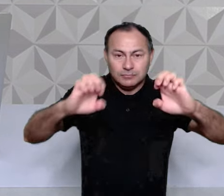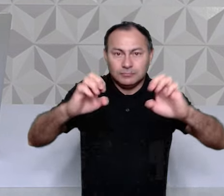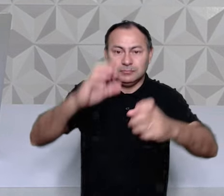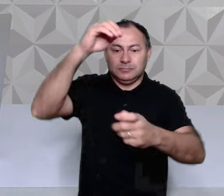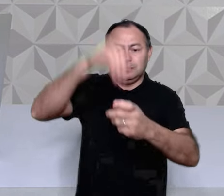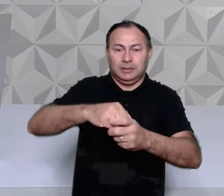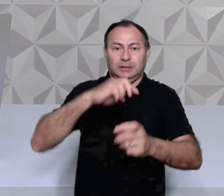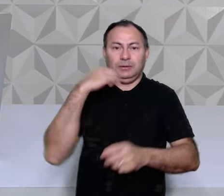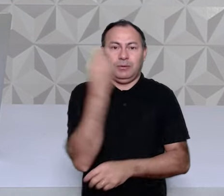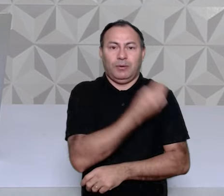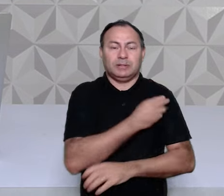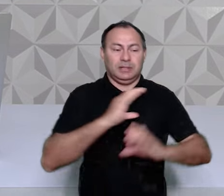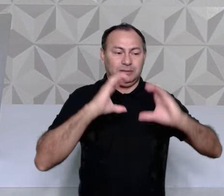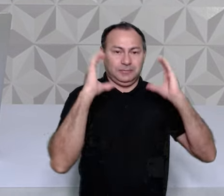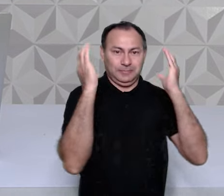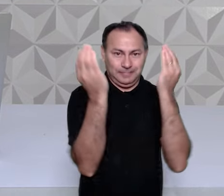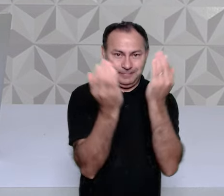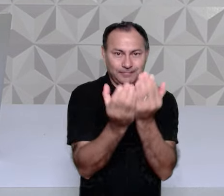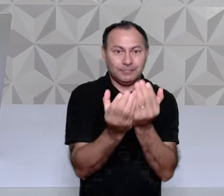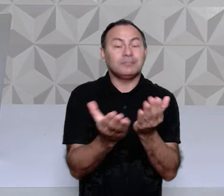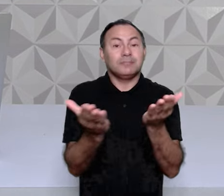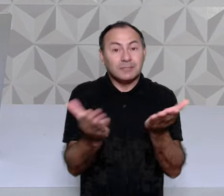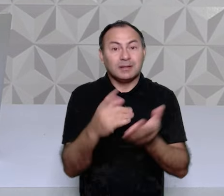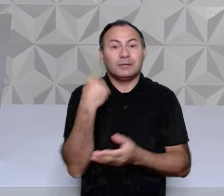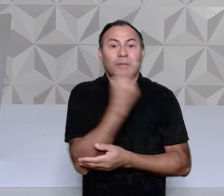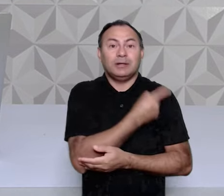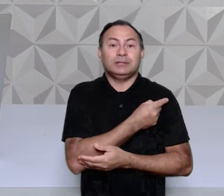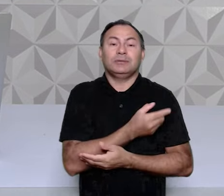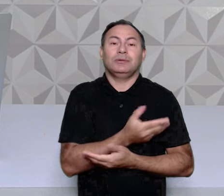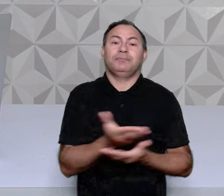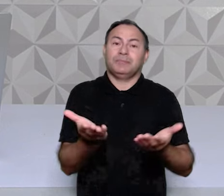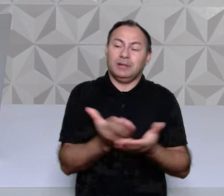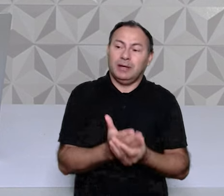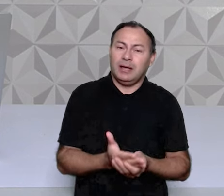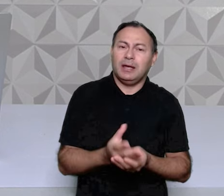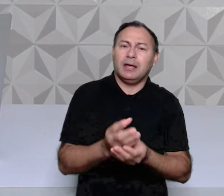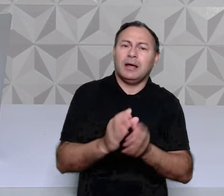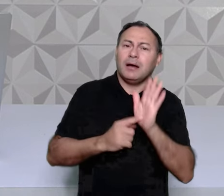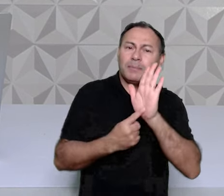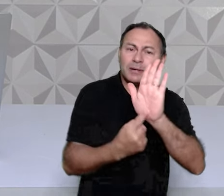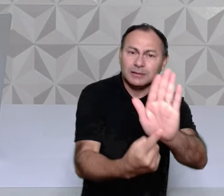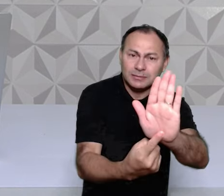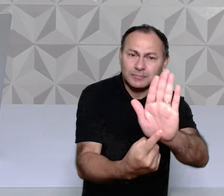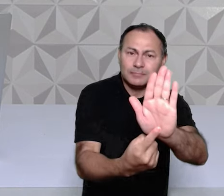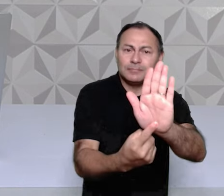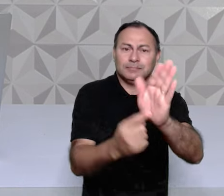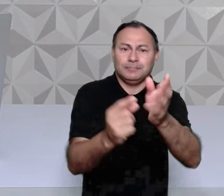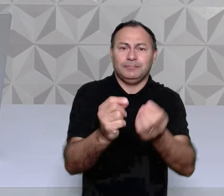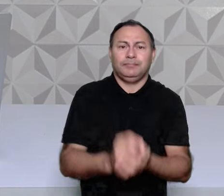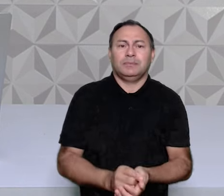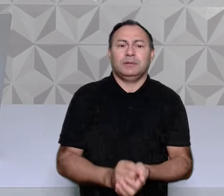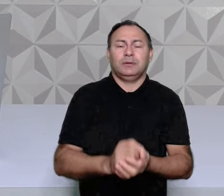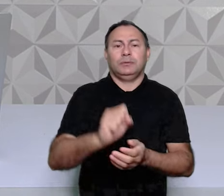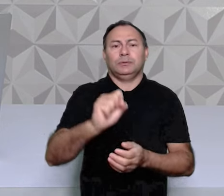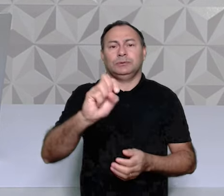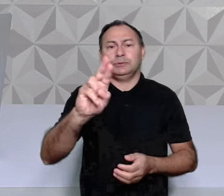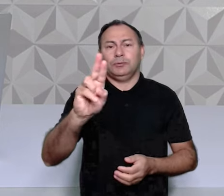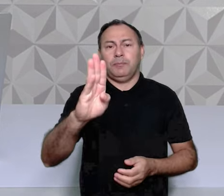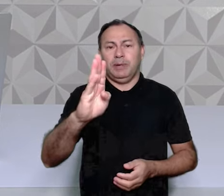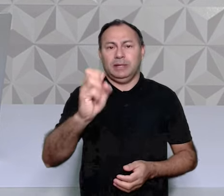evangelização dentro das nossas comunidades. Para isso, então, nós estamos apresentando